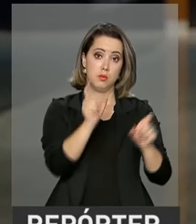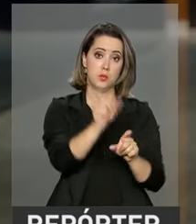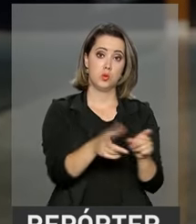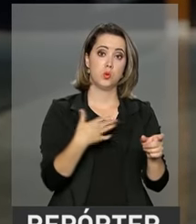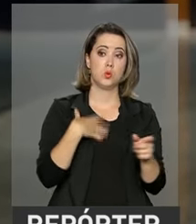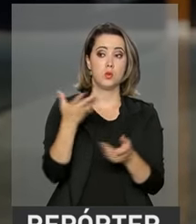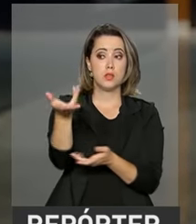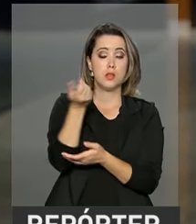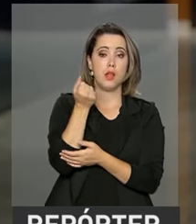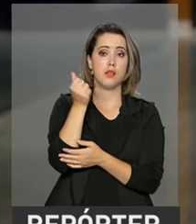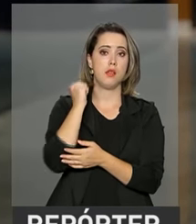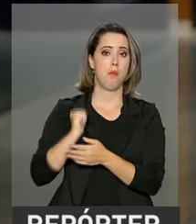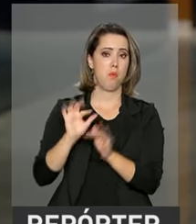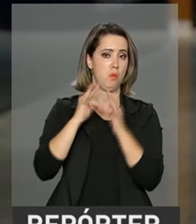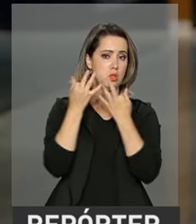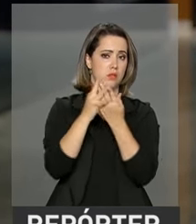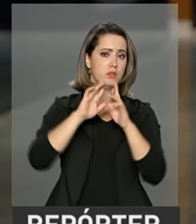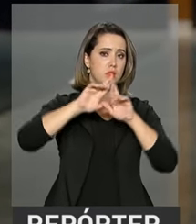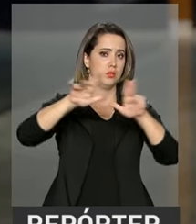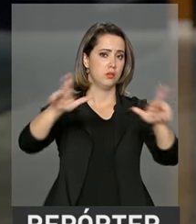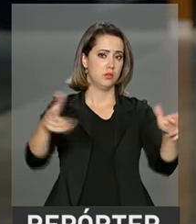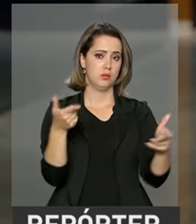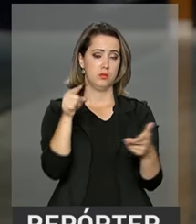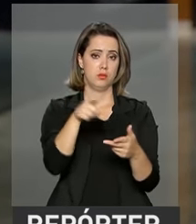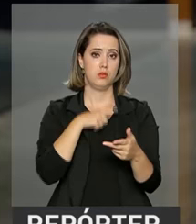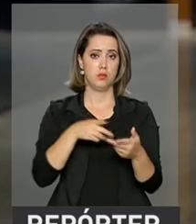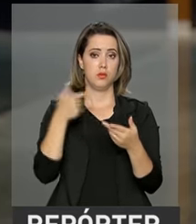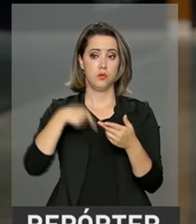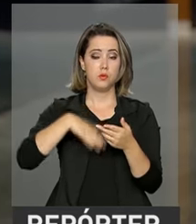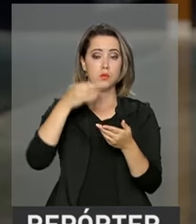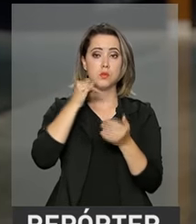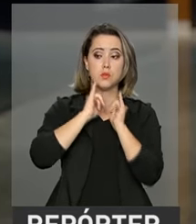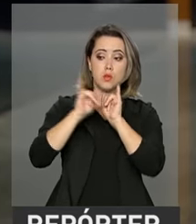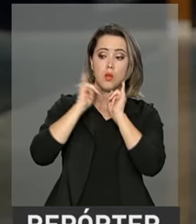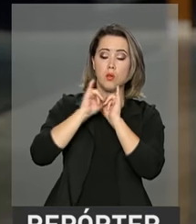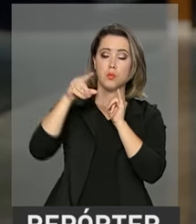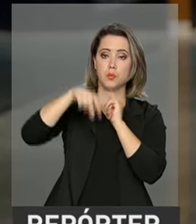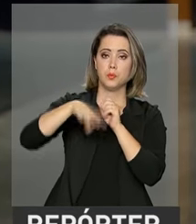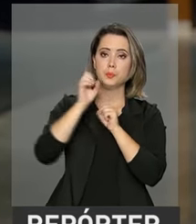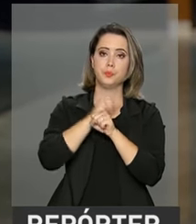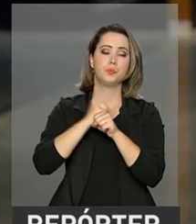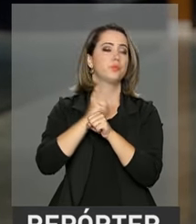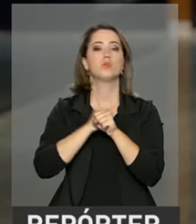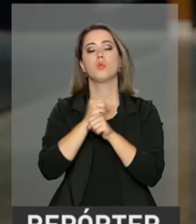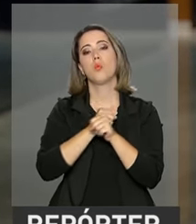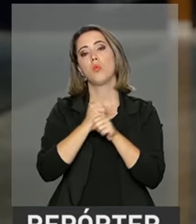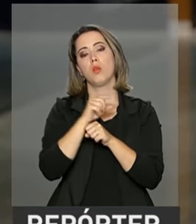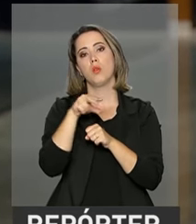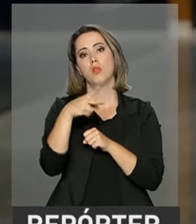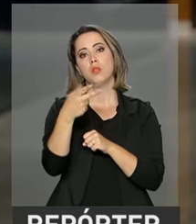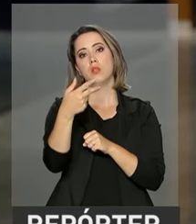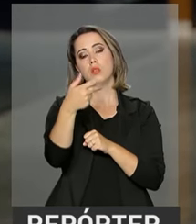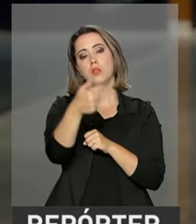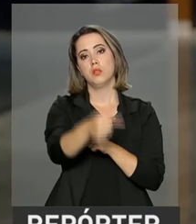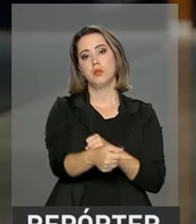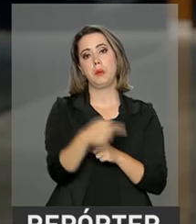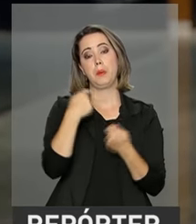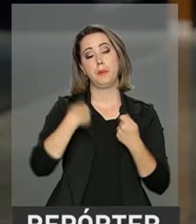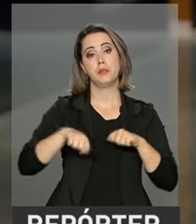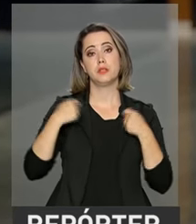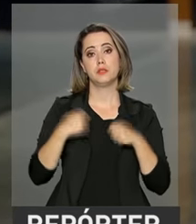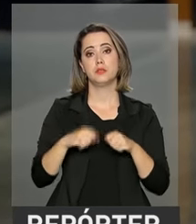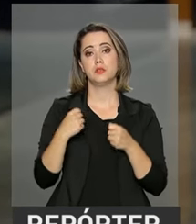programas sociais vão ser informados no decorrer deste ano de 2017 pelas prefeituras de que